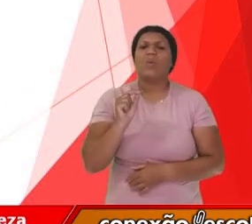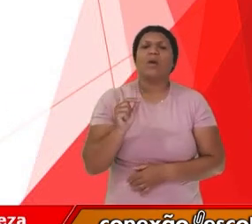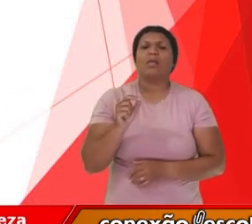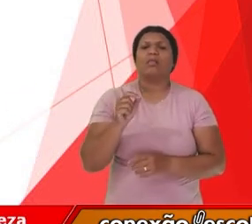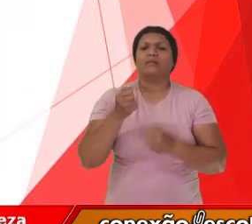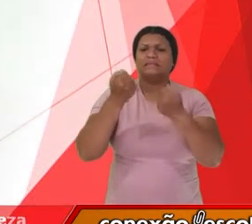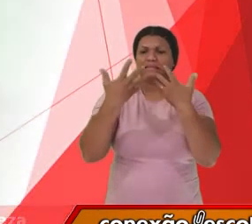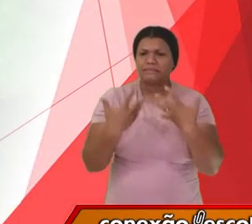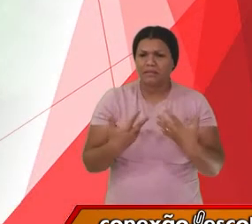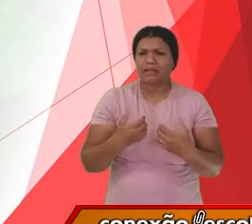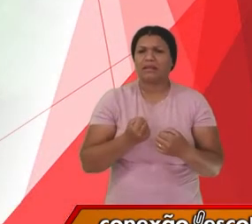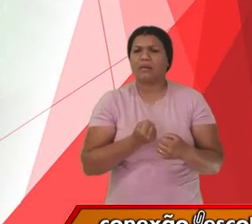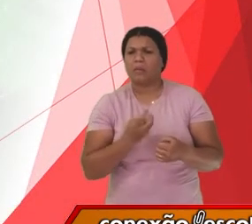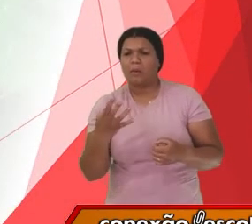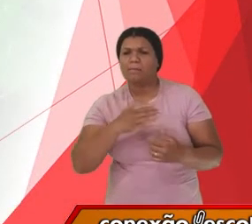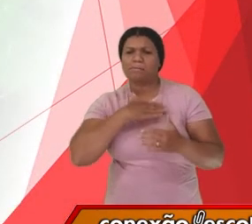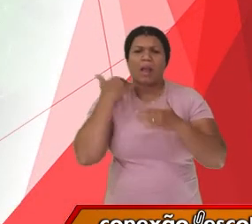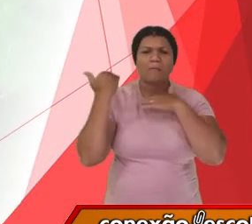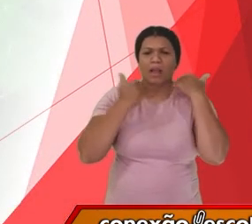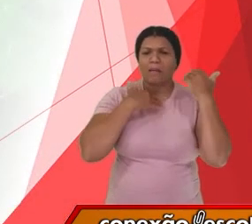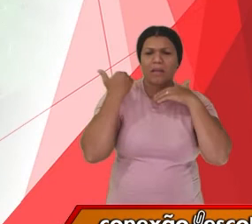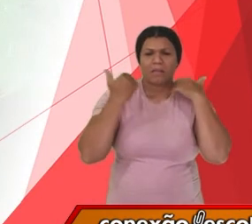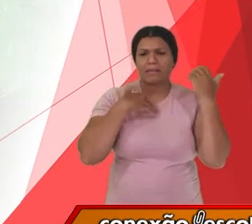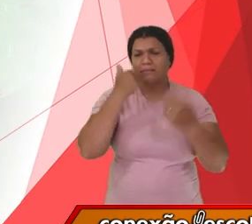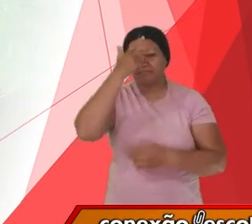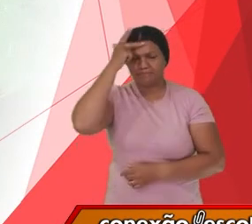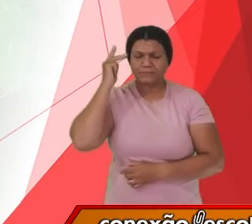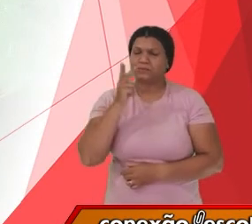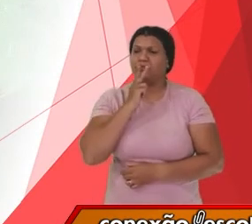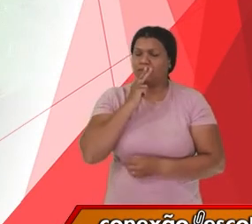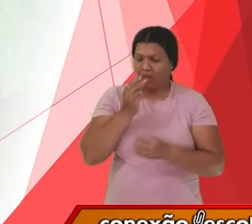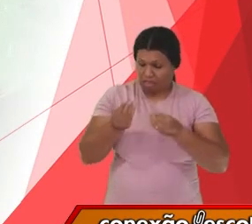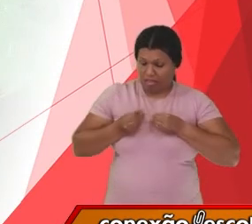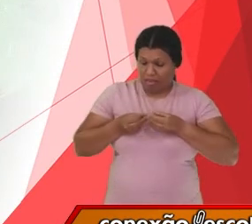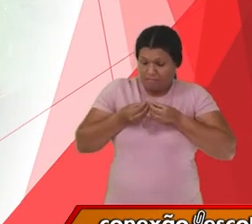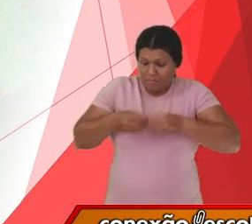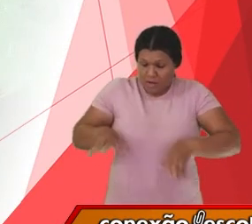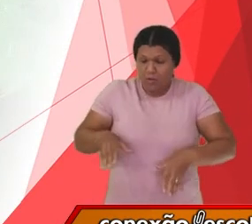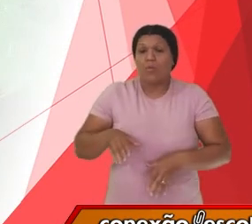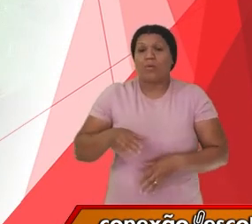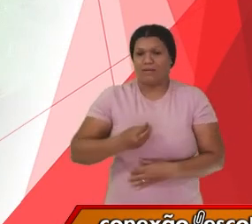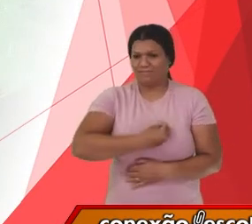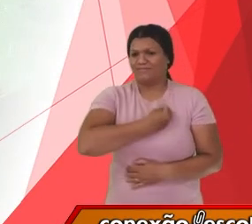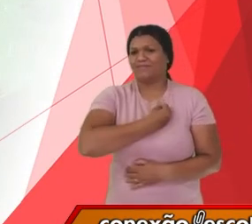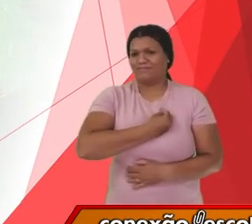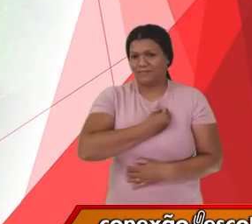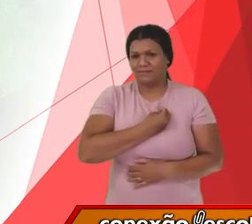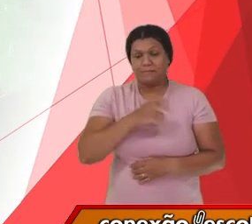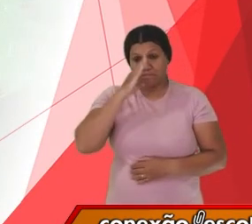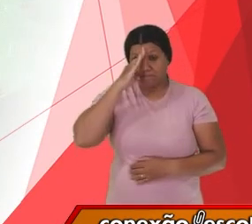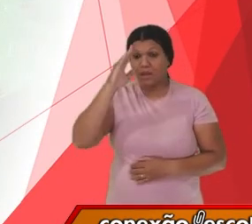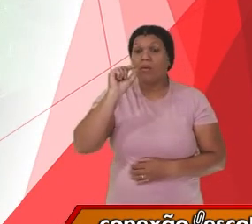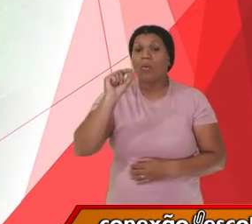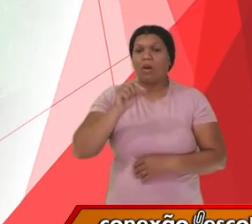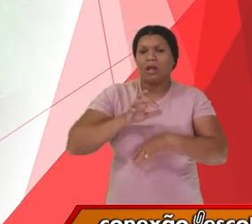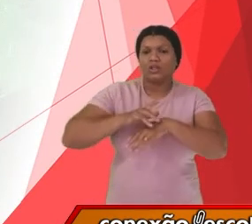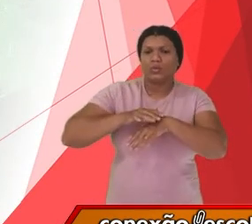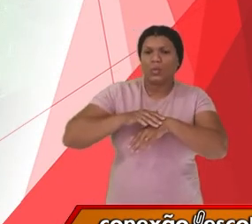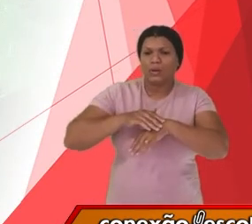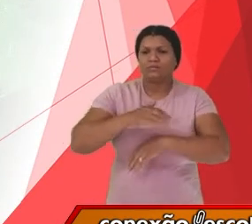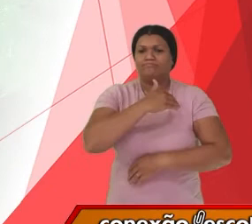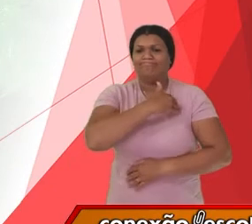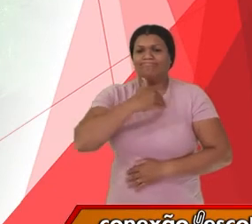o cigarro pode provocar, principalmente em consequência de doenças respiratórias e cânceres.